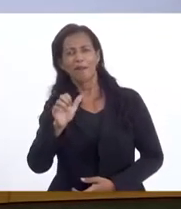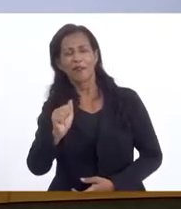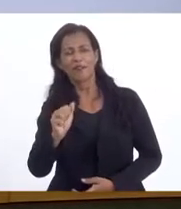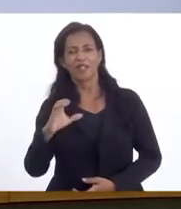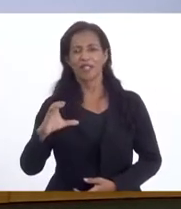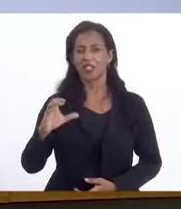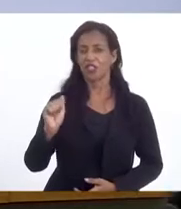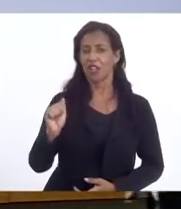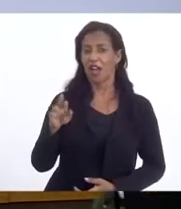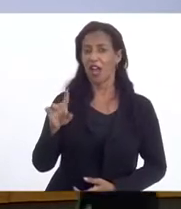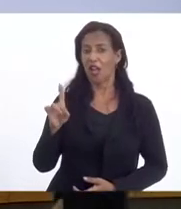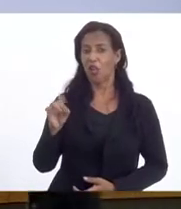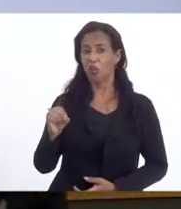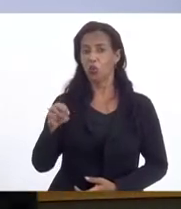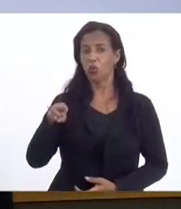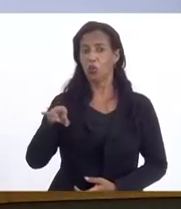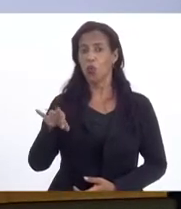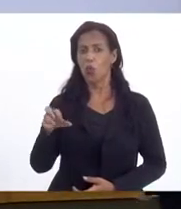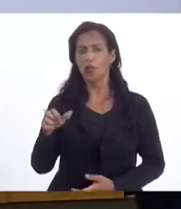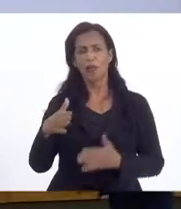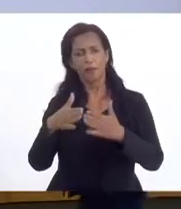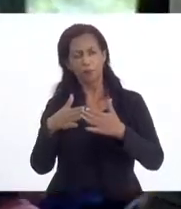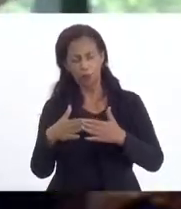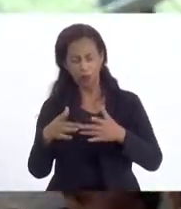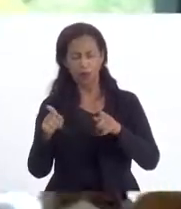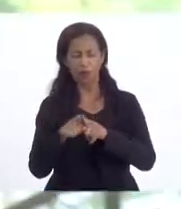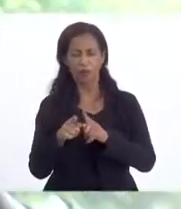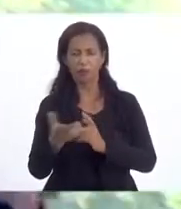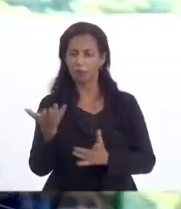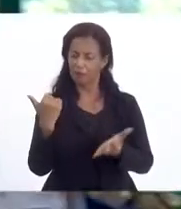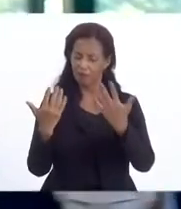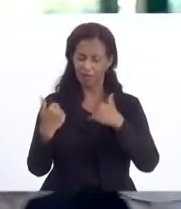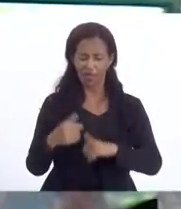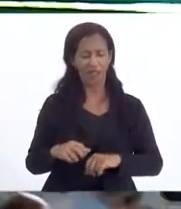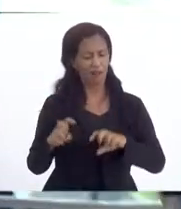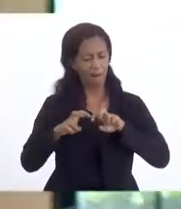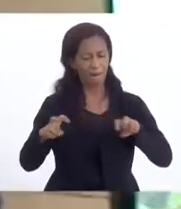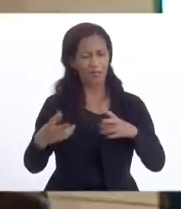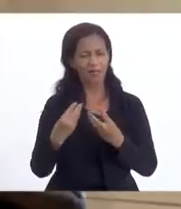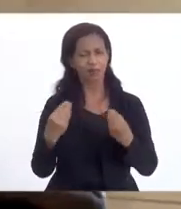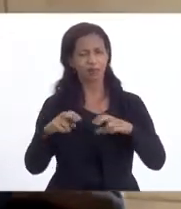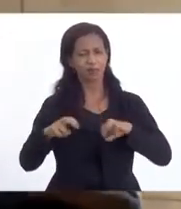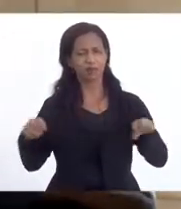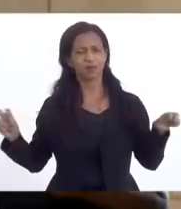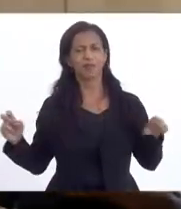Cardoso Moreira, por favor, também. Vamos fazer uma mesa aqui bacana.